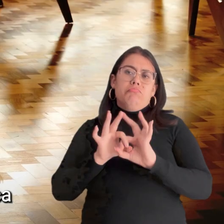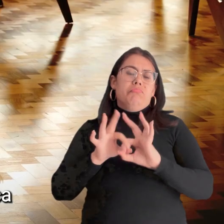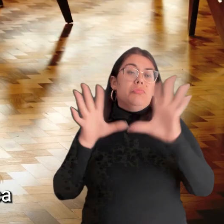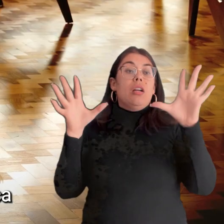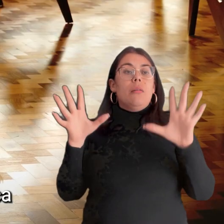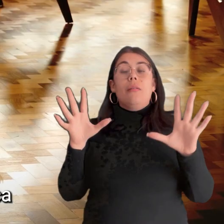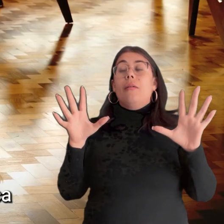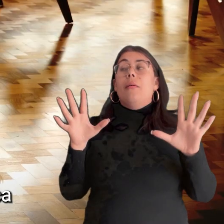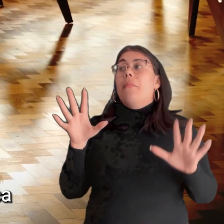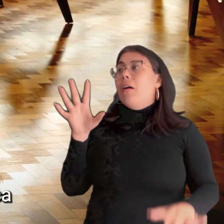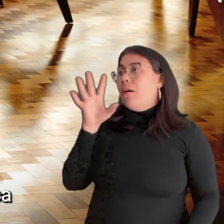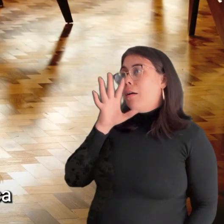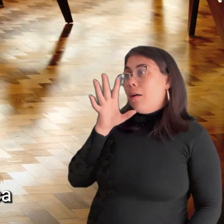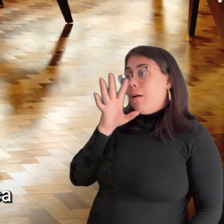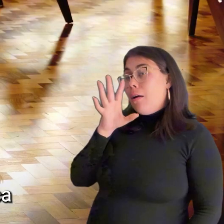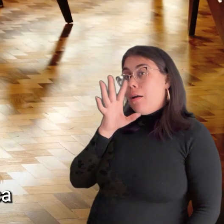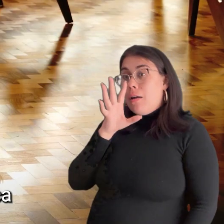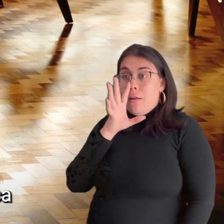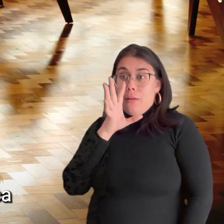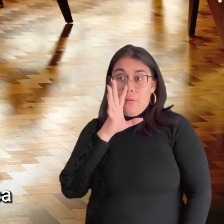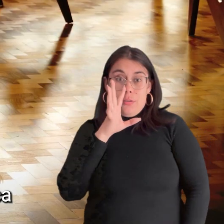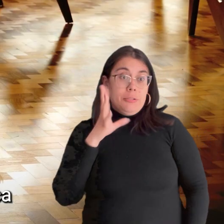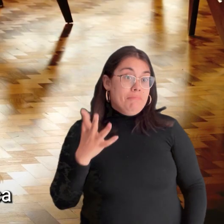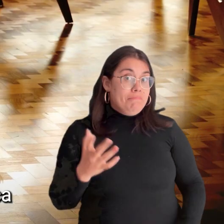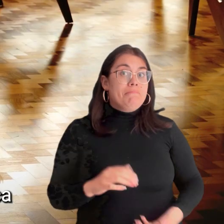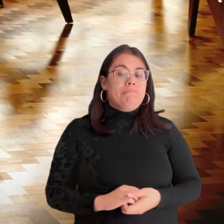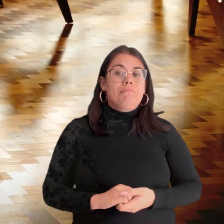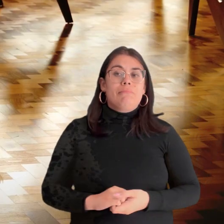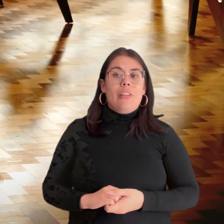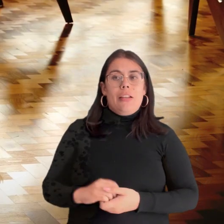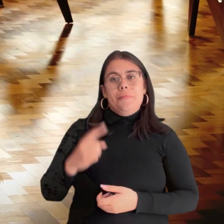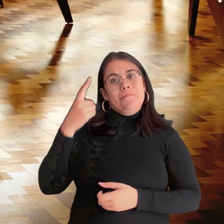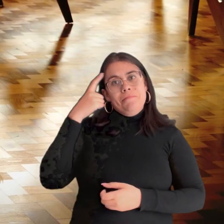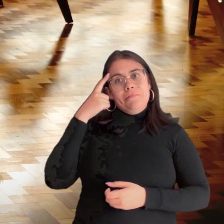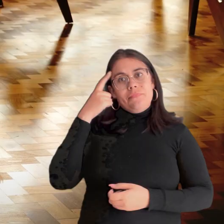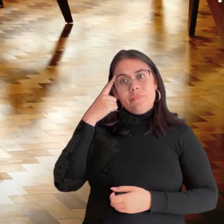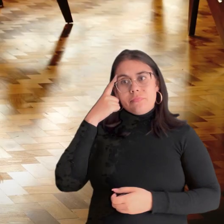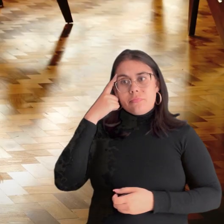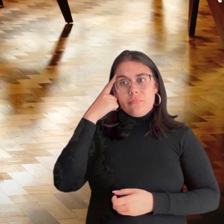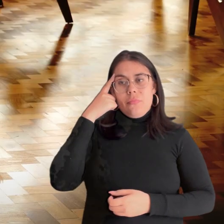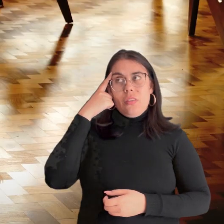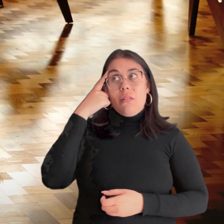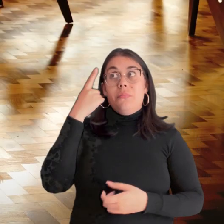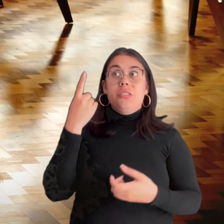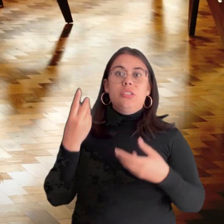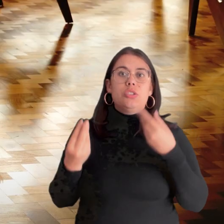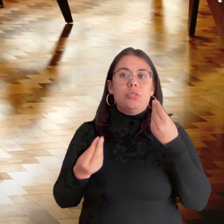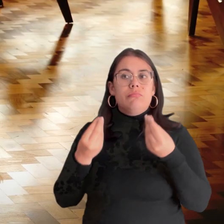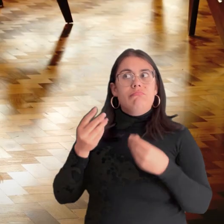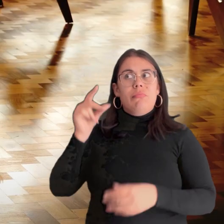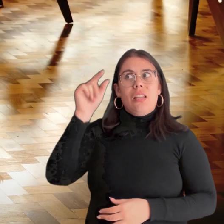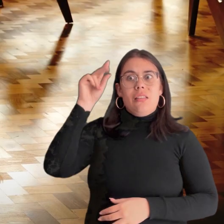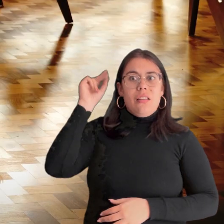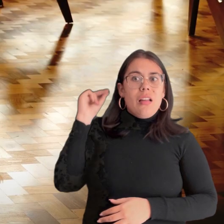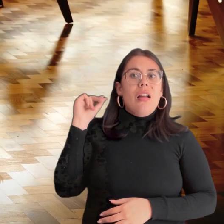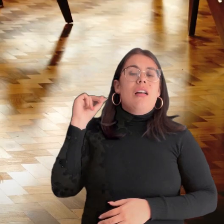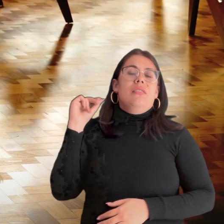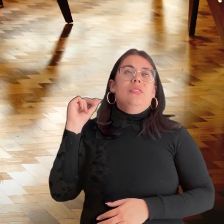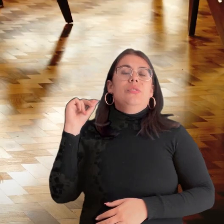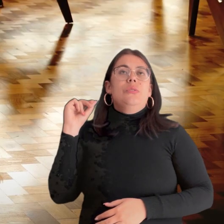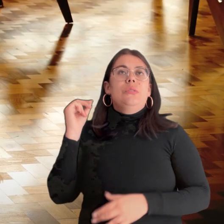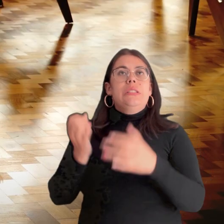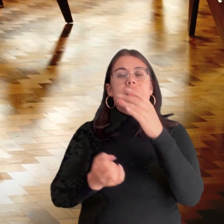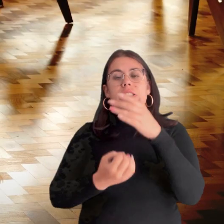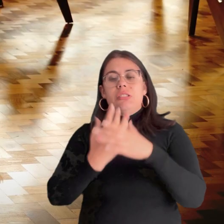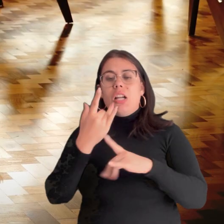Há de se pensar que o pensamento da época de construir um edifício de, vamos dizer, de